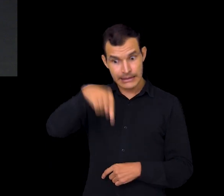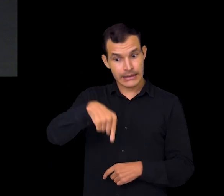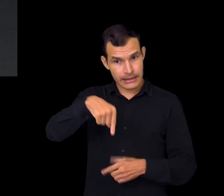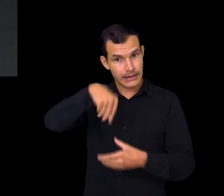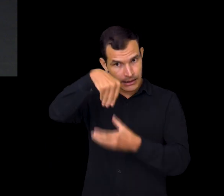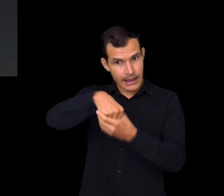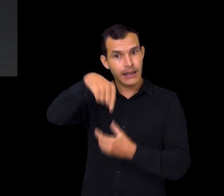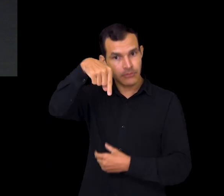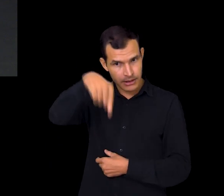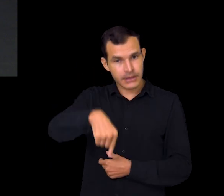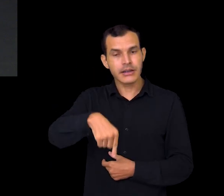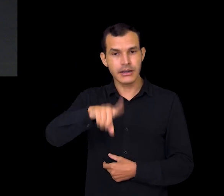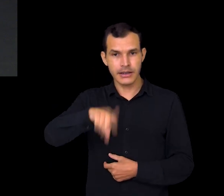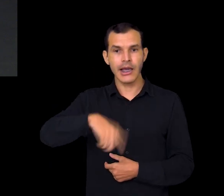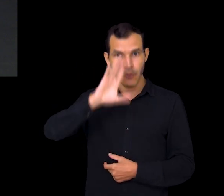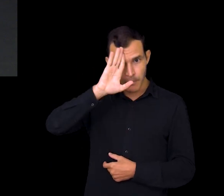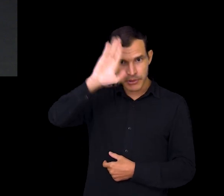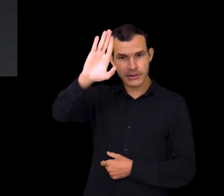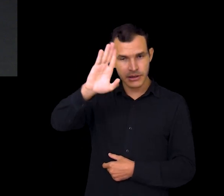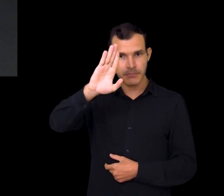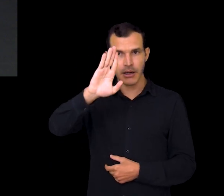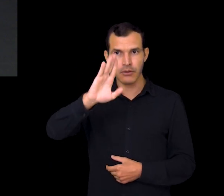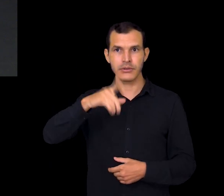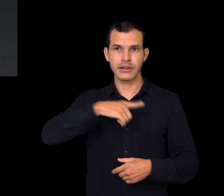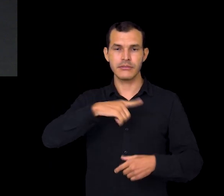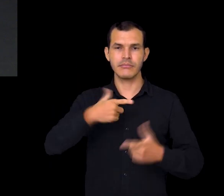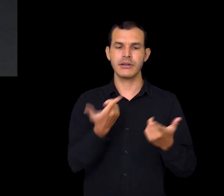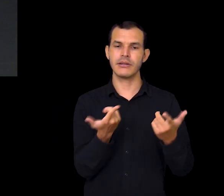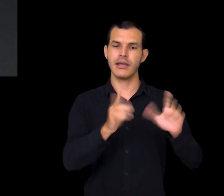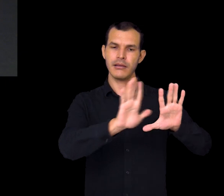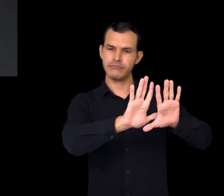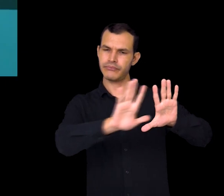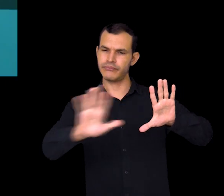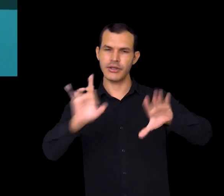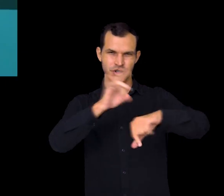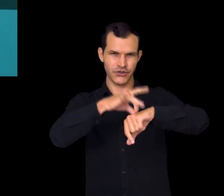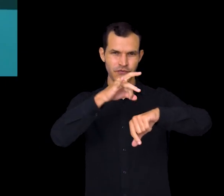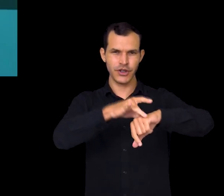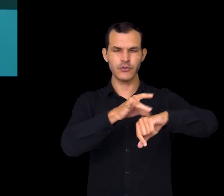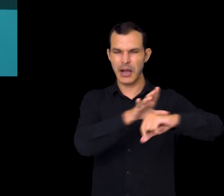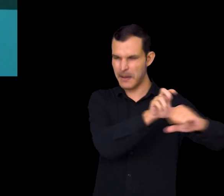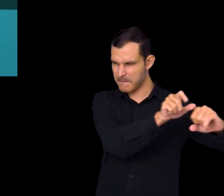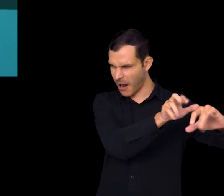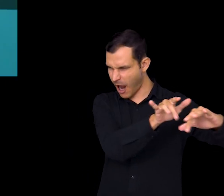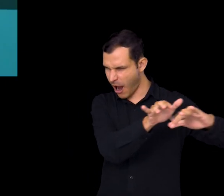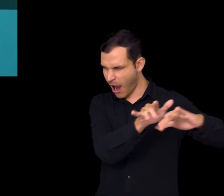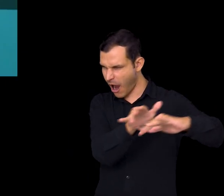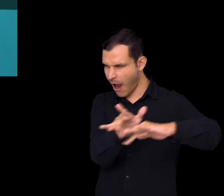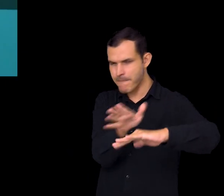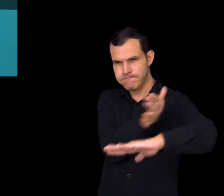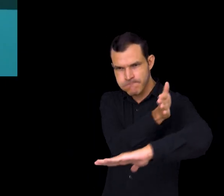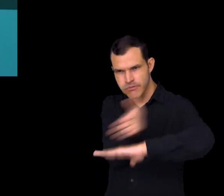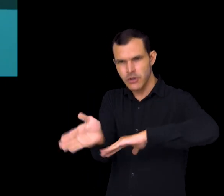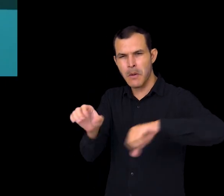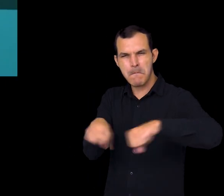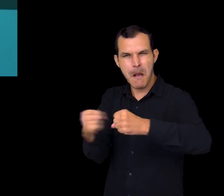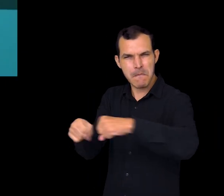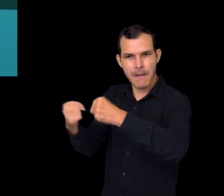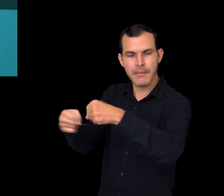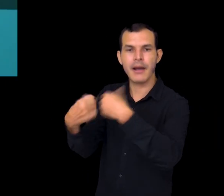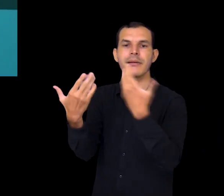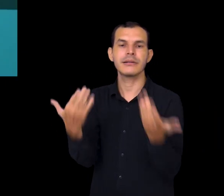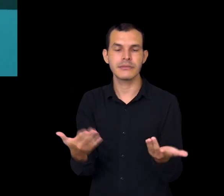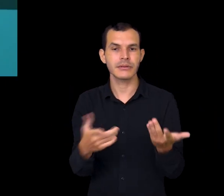edifício principal, ali nos plenários, aquelas vidraças entraram, quebraram tudo e tal. E aí houve um momento de muita tensão. Isso foi invadido, foi quebrado,